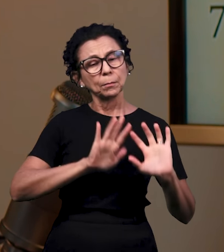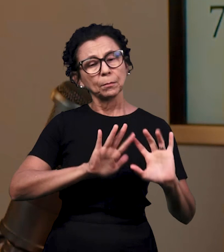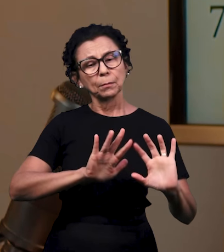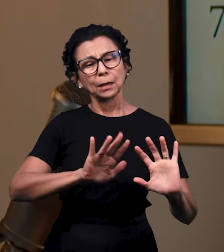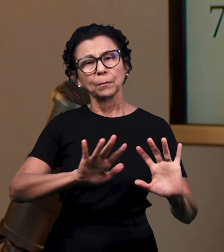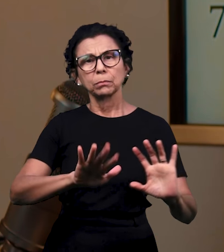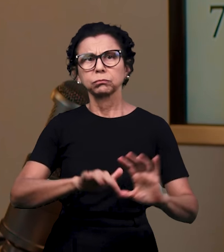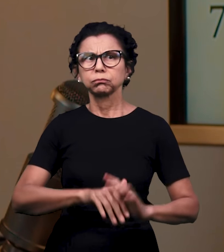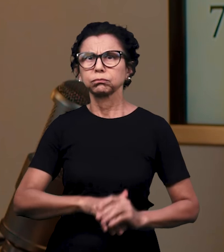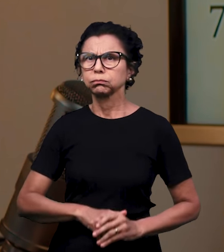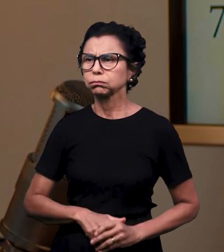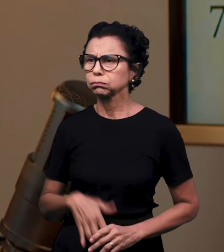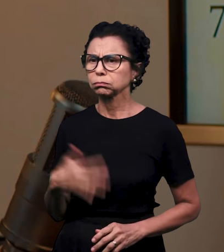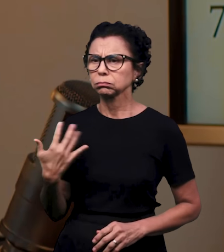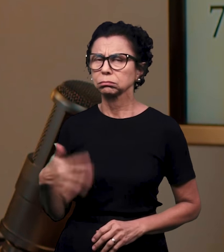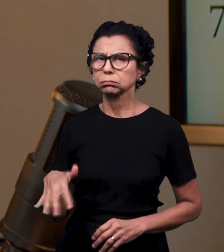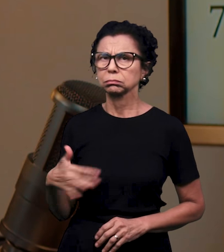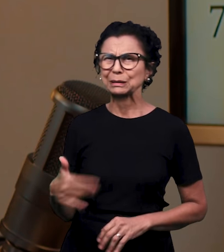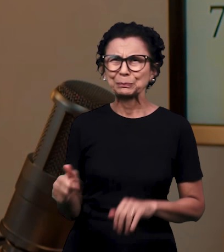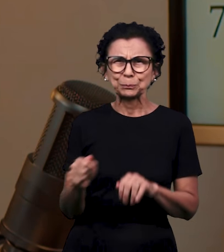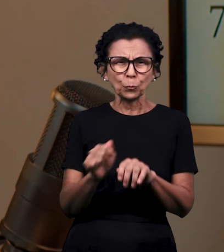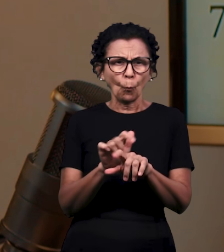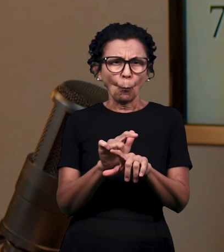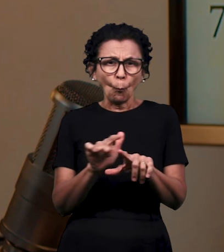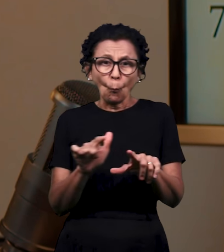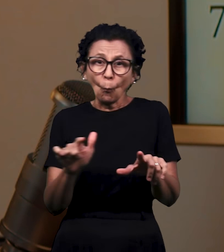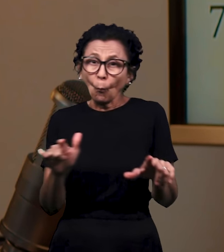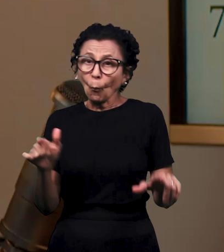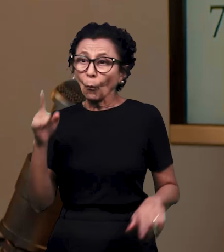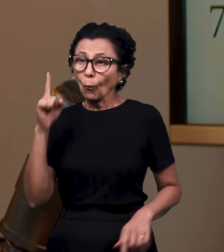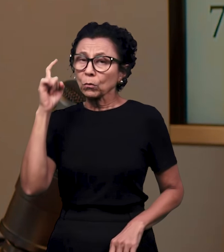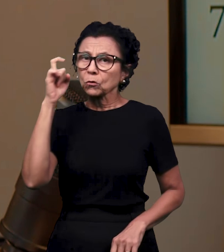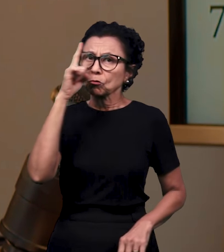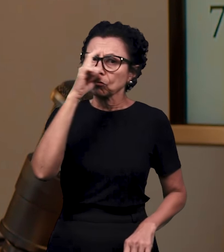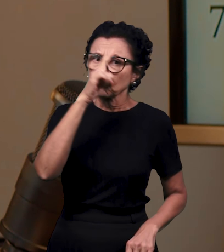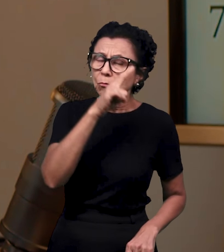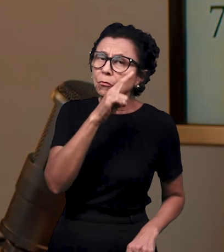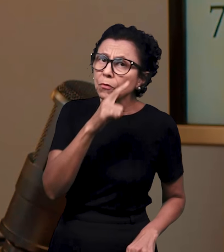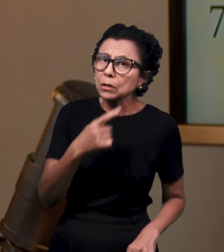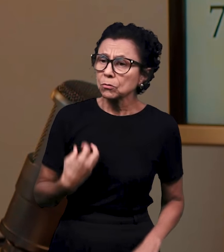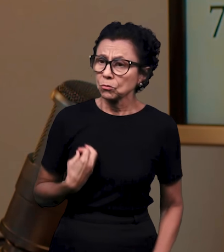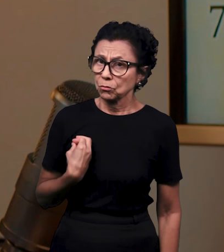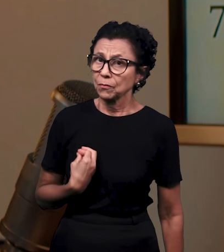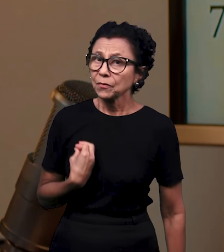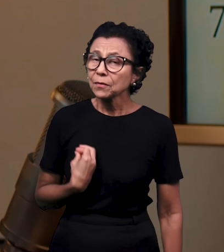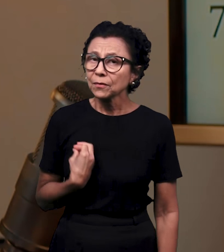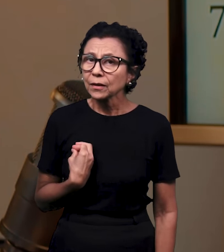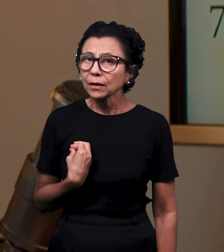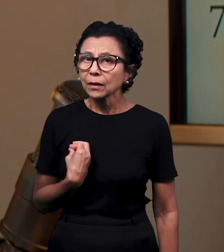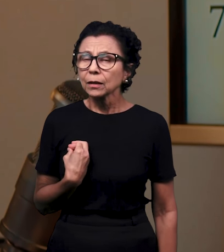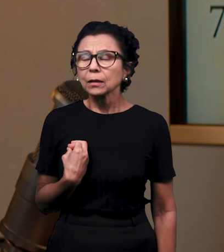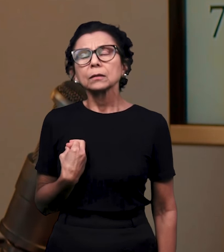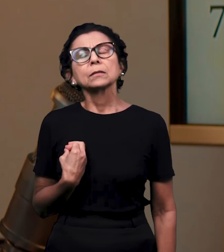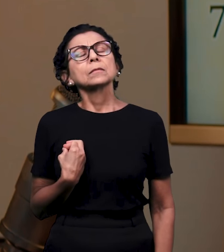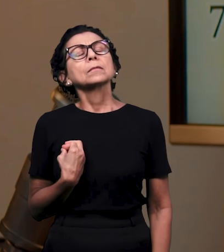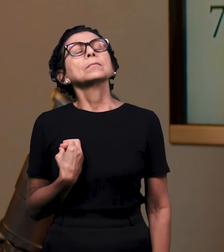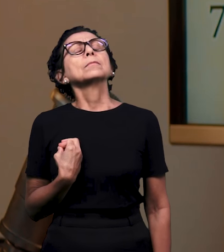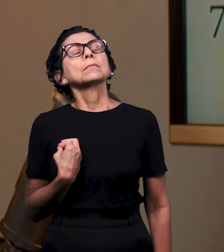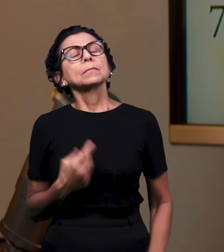lugar hostil, era um lugar difícil, né, de você, mas que mesmo assim